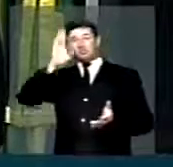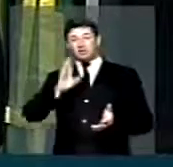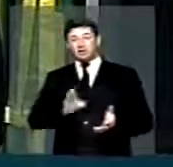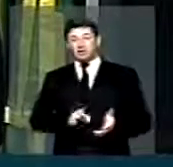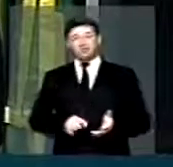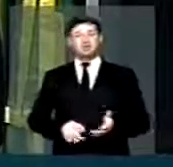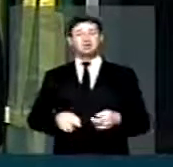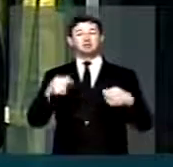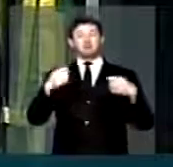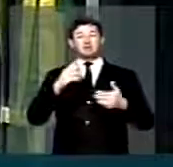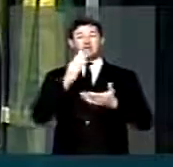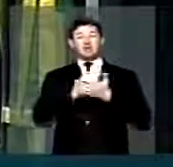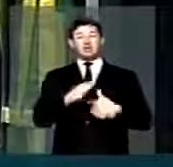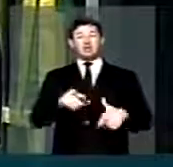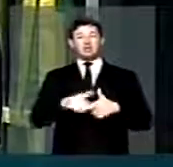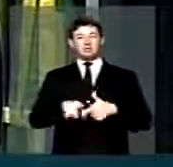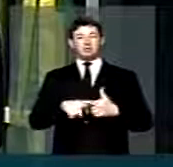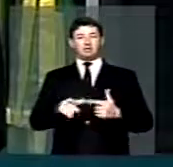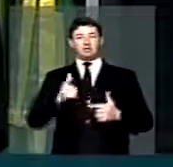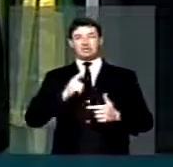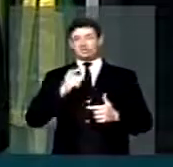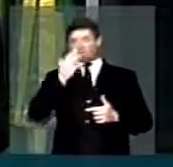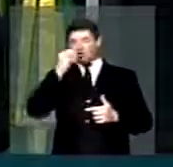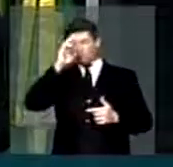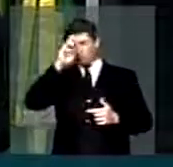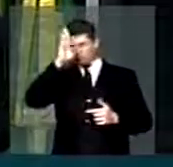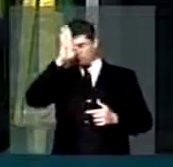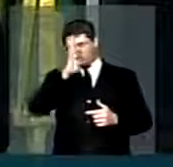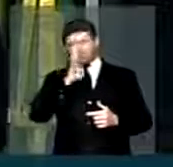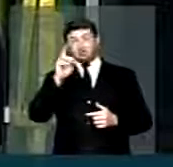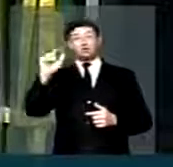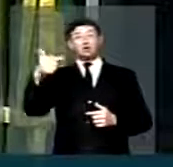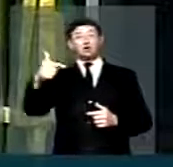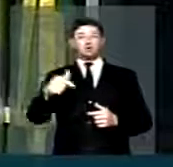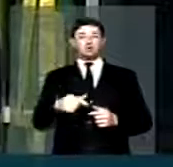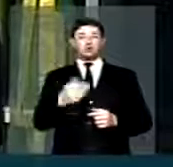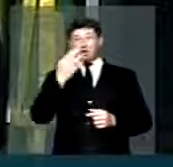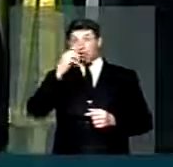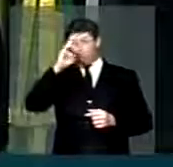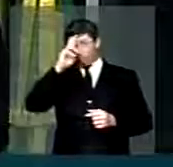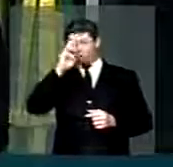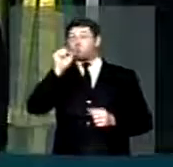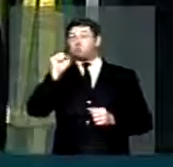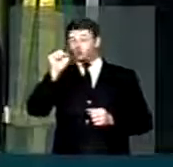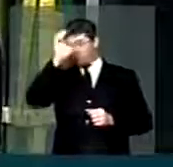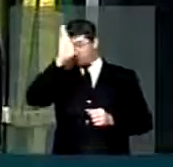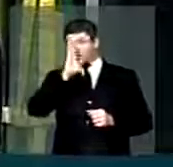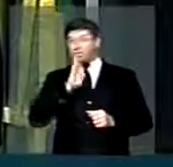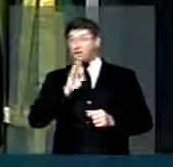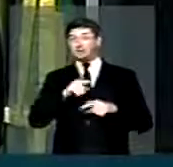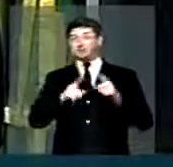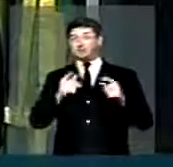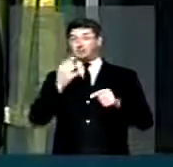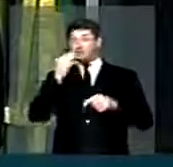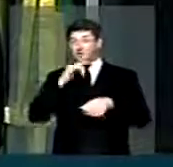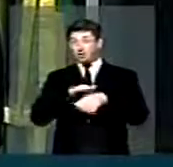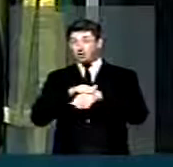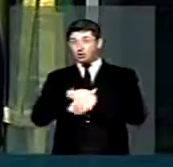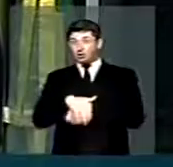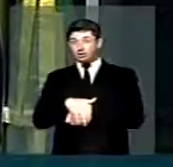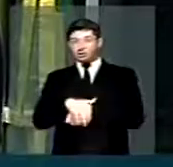precisa acabar com essa bobagem de acreditar que existe almoço grátis. O almoço pode ser grátis, mas o